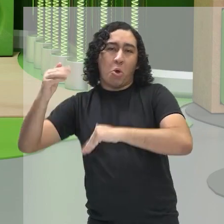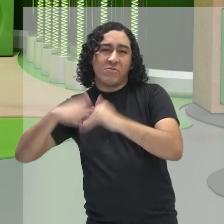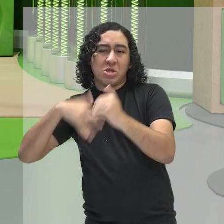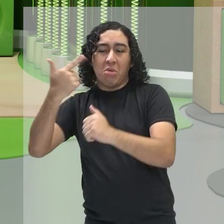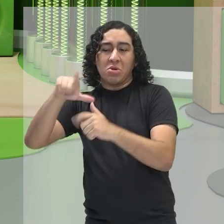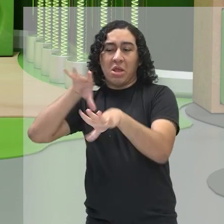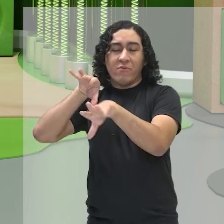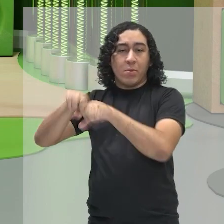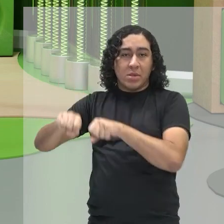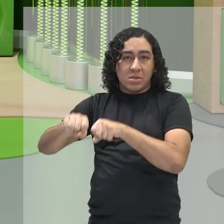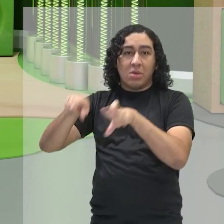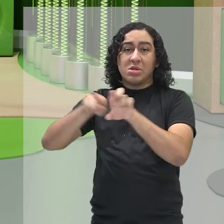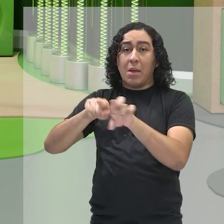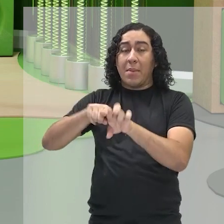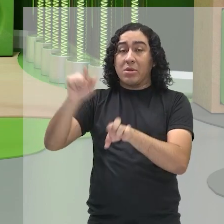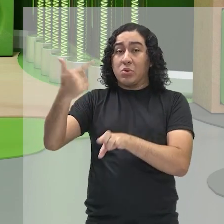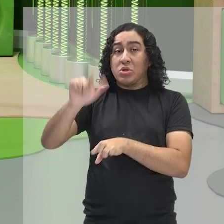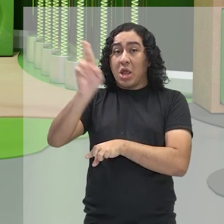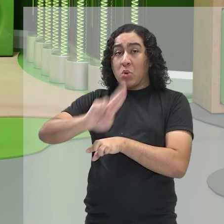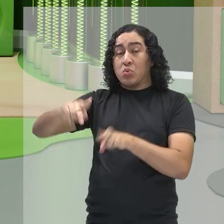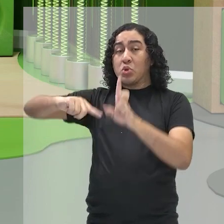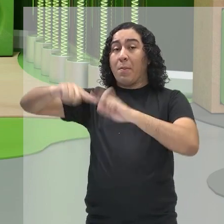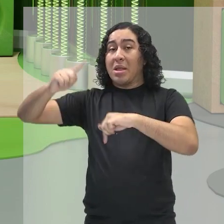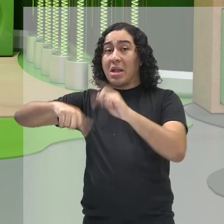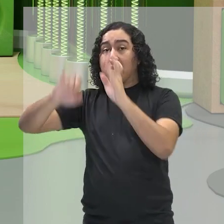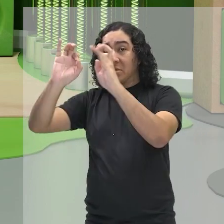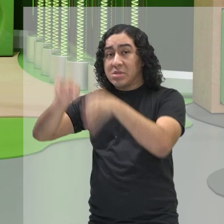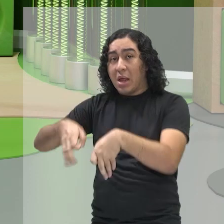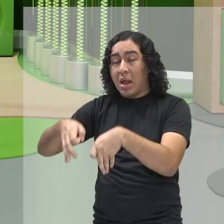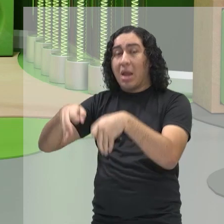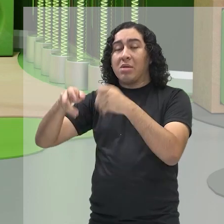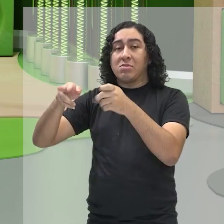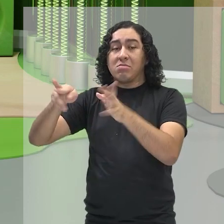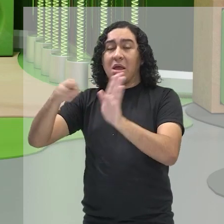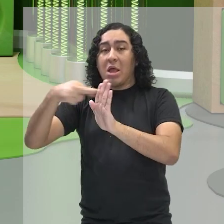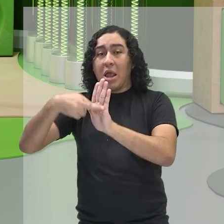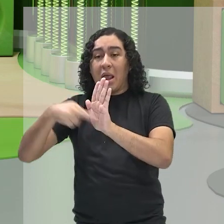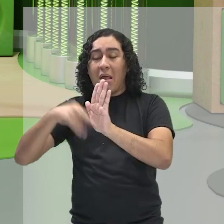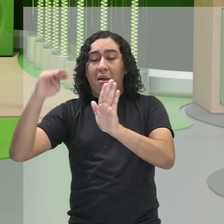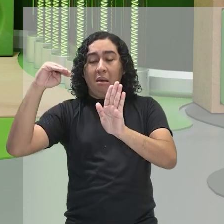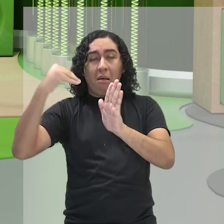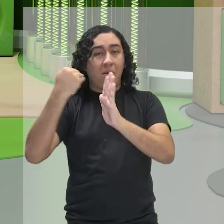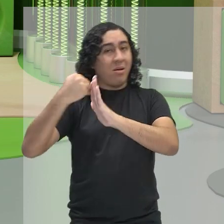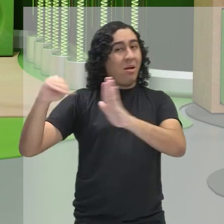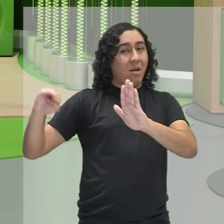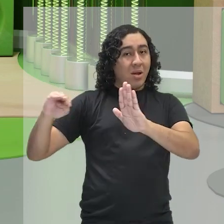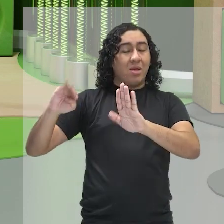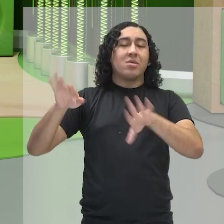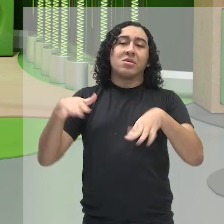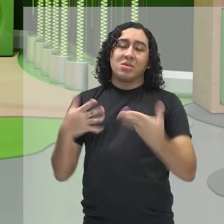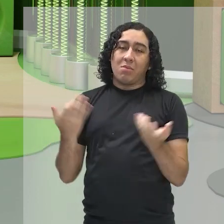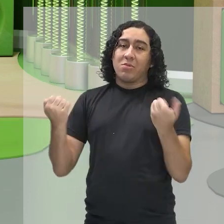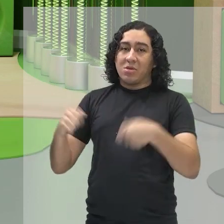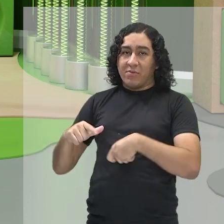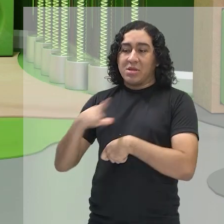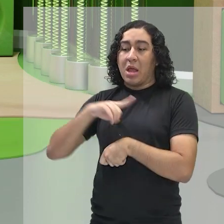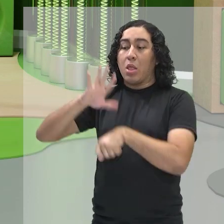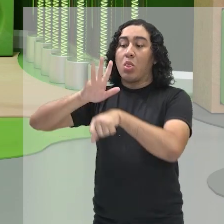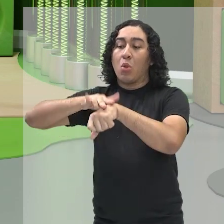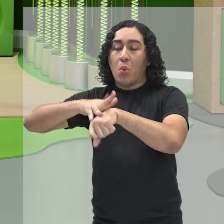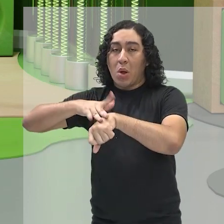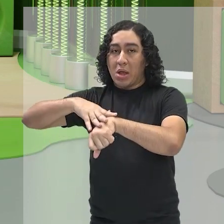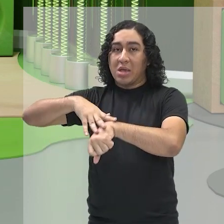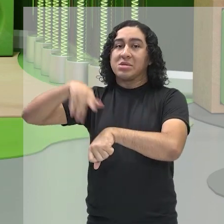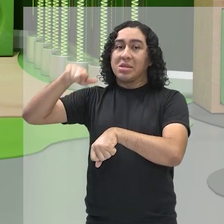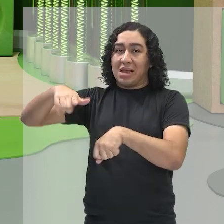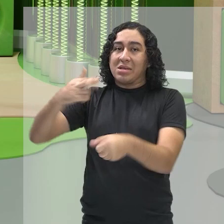faz o uso de materiais descartáveis, por exemplo. O que vai acontecer? Pode também estar transmitindo ali a